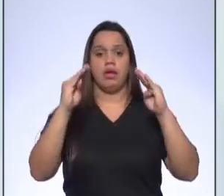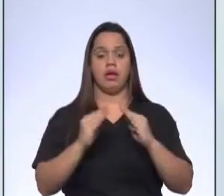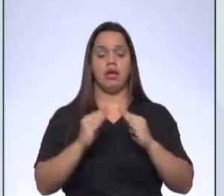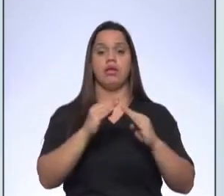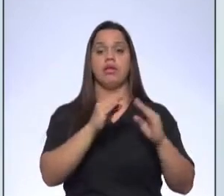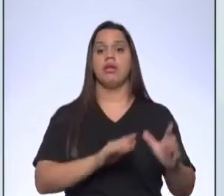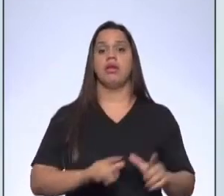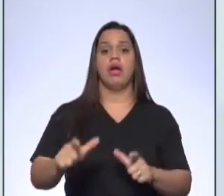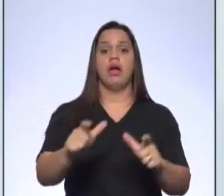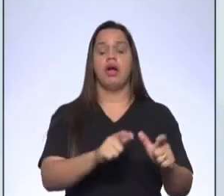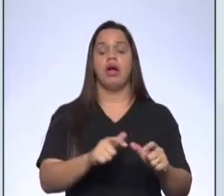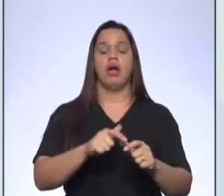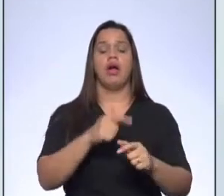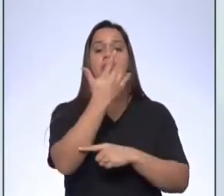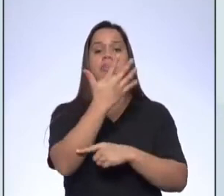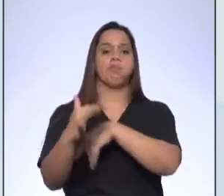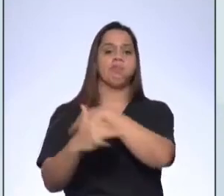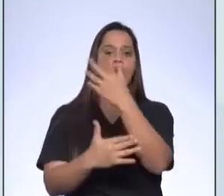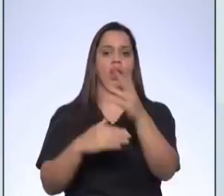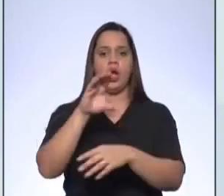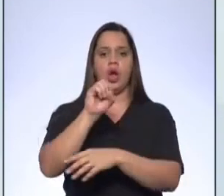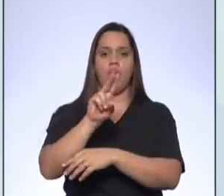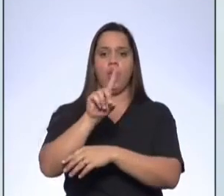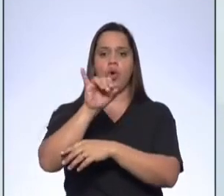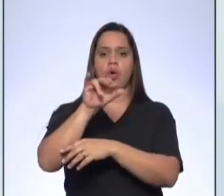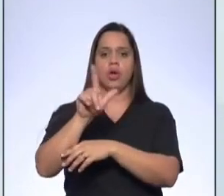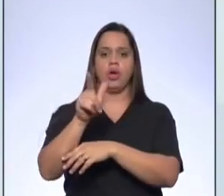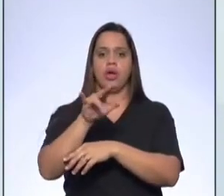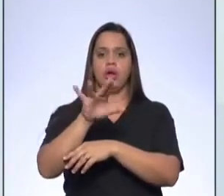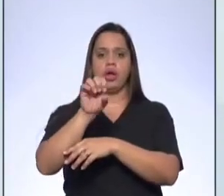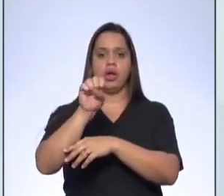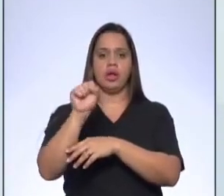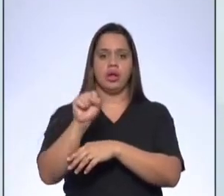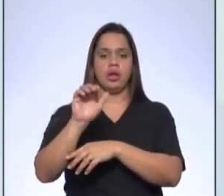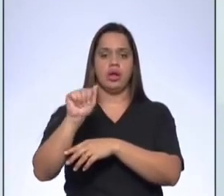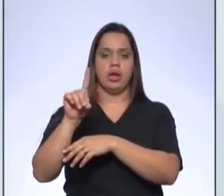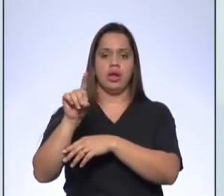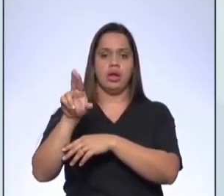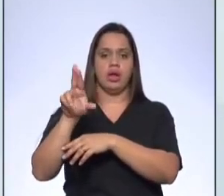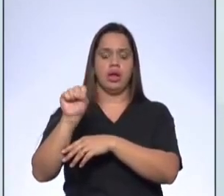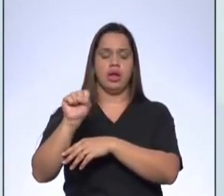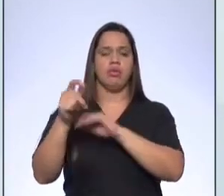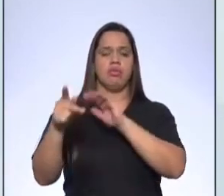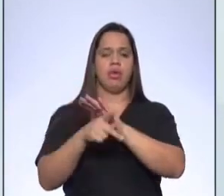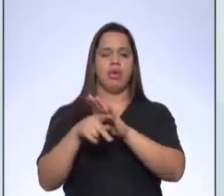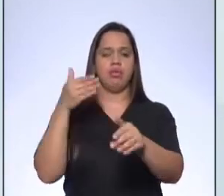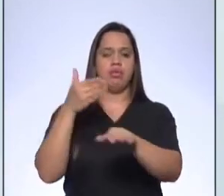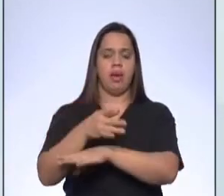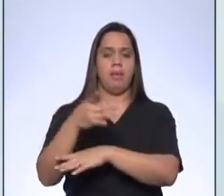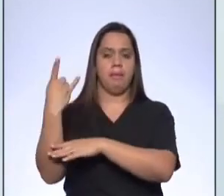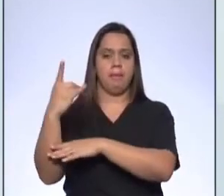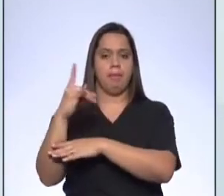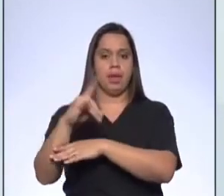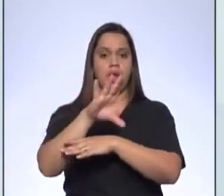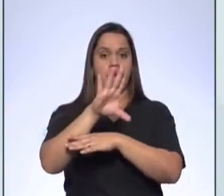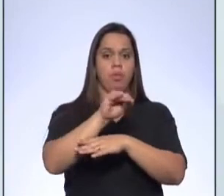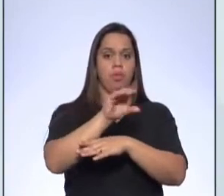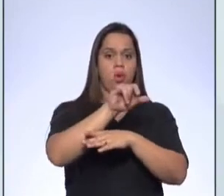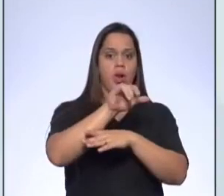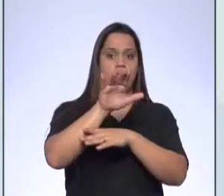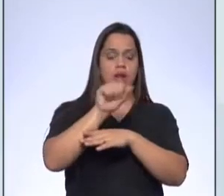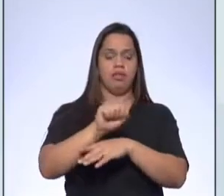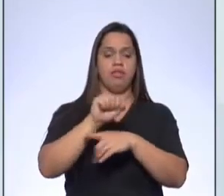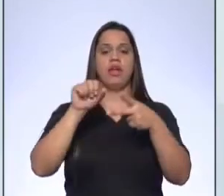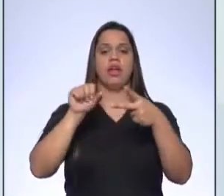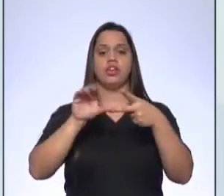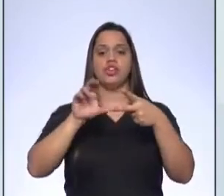dos Andes, atualmente correspondendo aos territórios do Peru, da Bolívia, do Chile e do